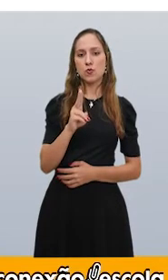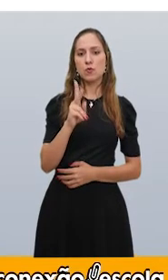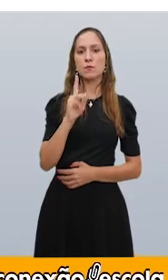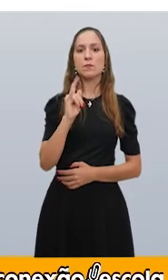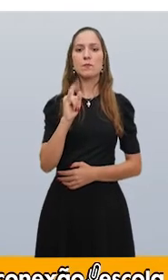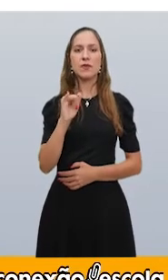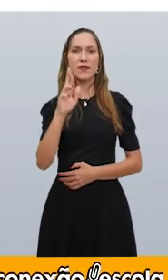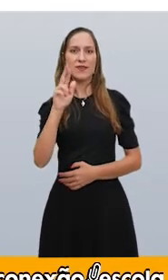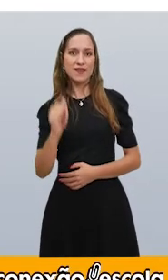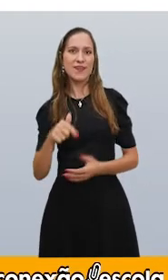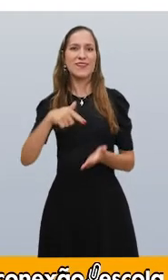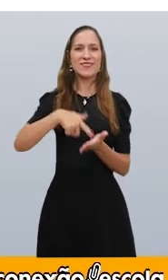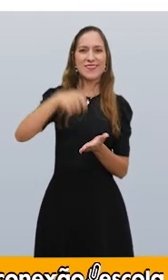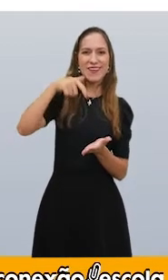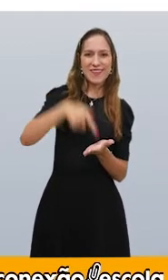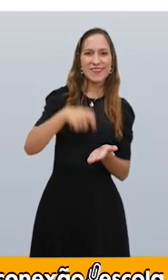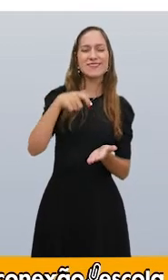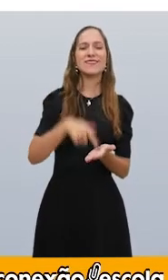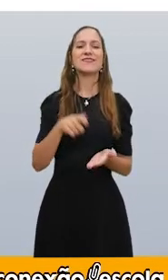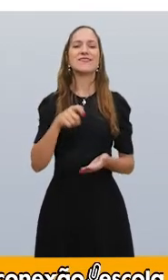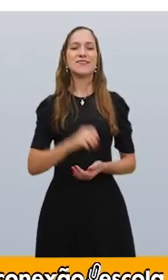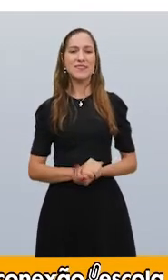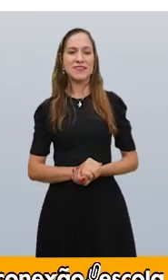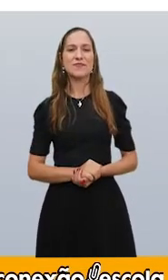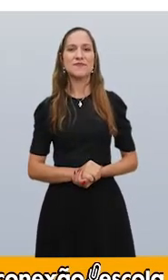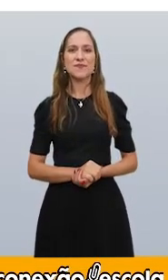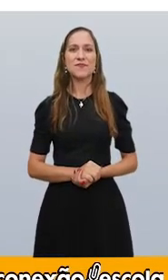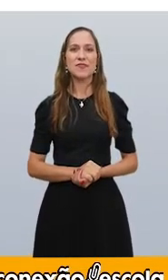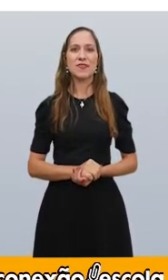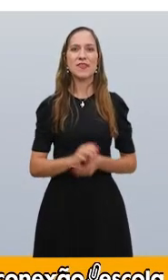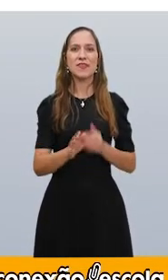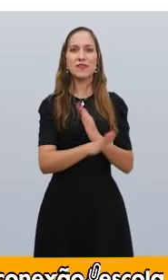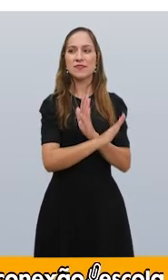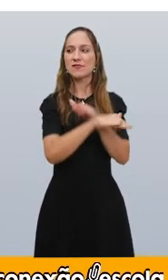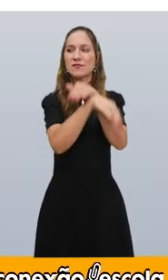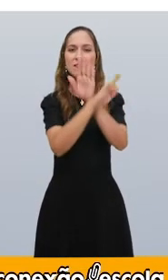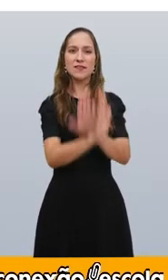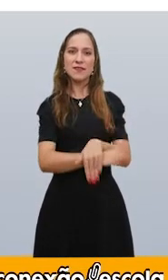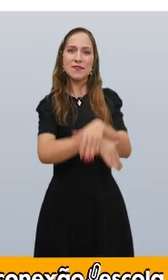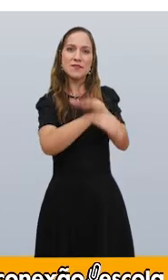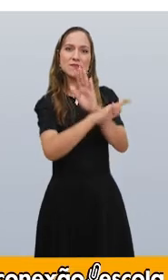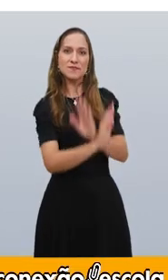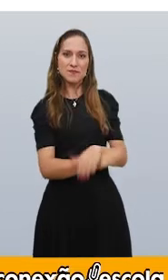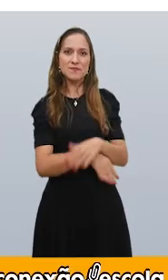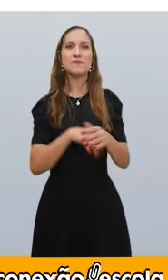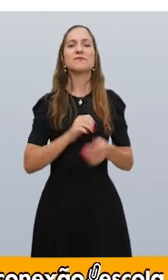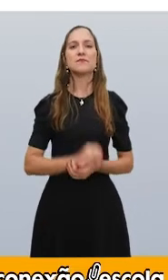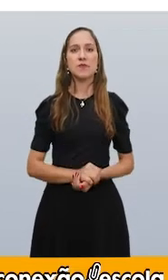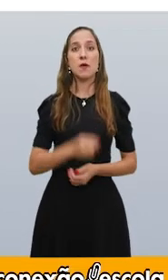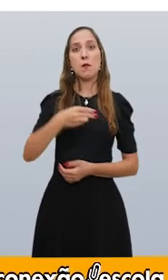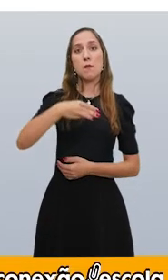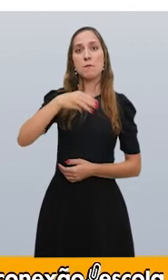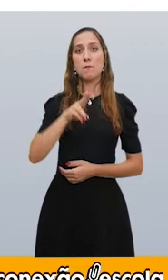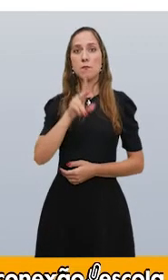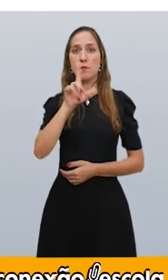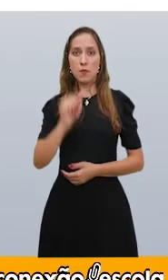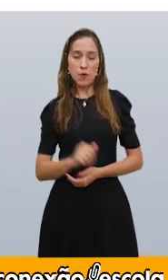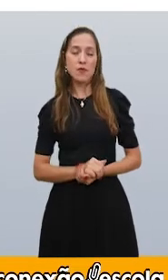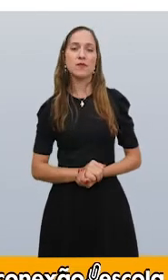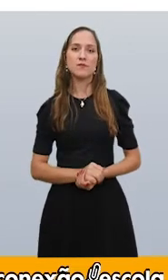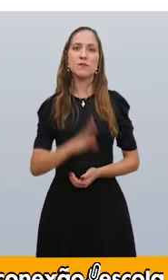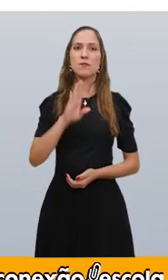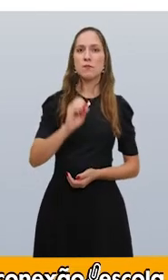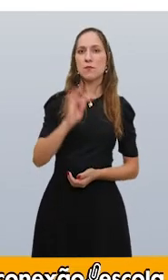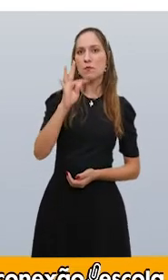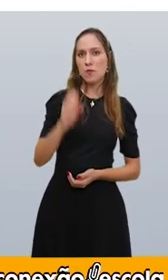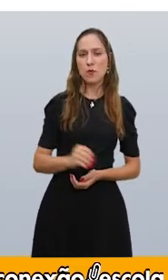Pererê, a Sereia Iara, Mula Sem Cabeça, Boto Cor-de-Rosa,